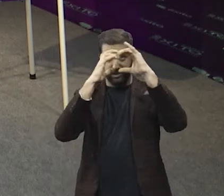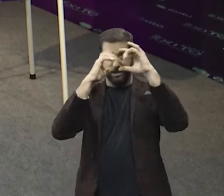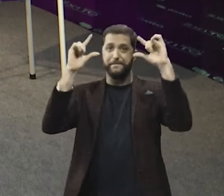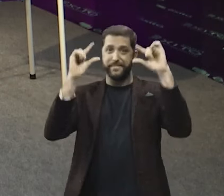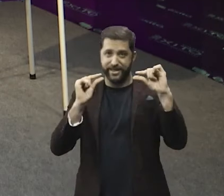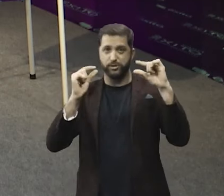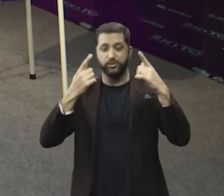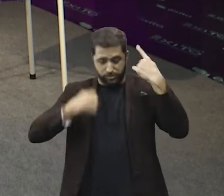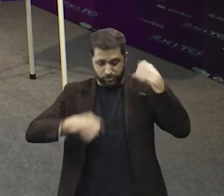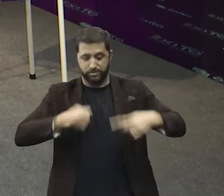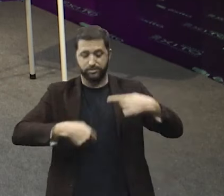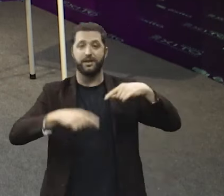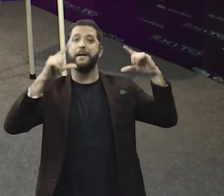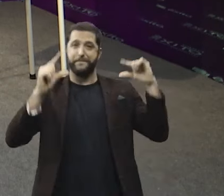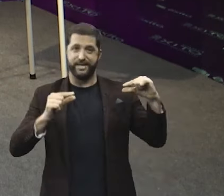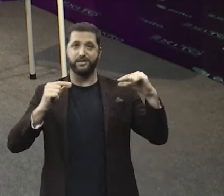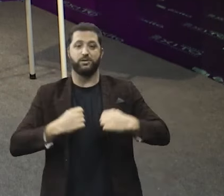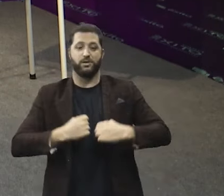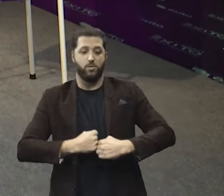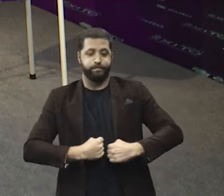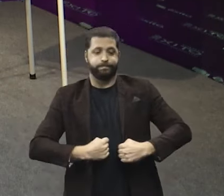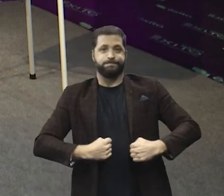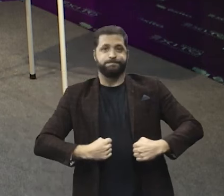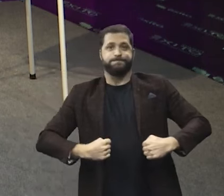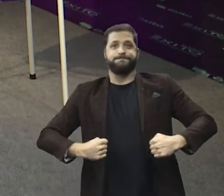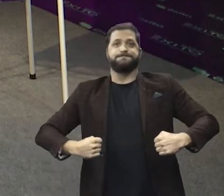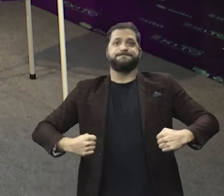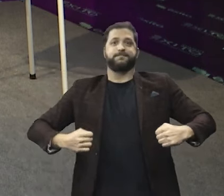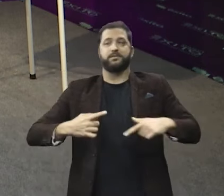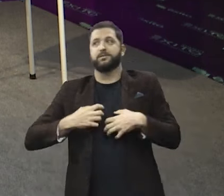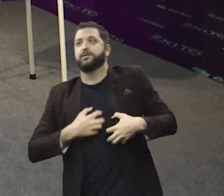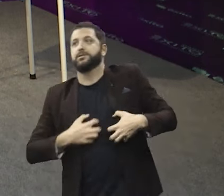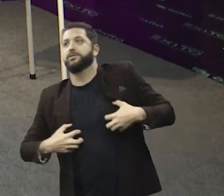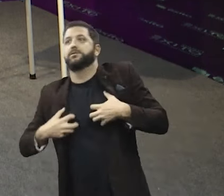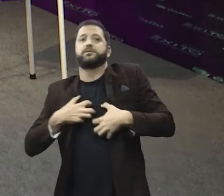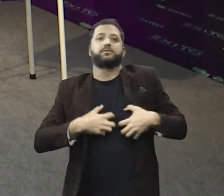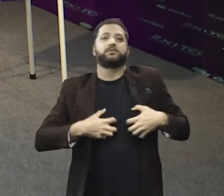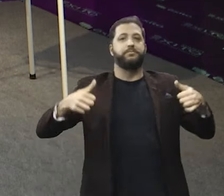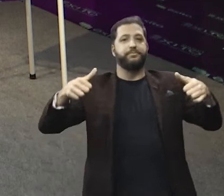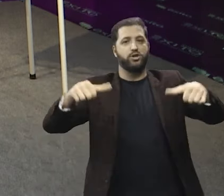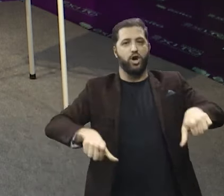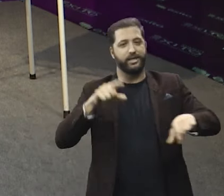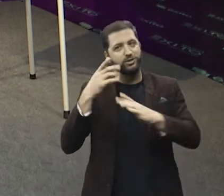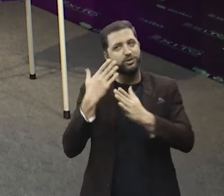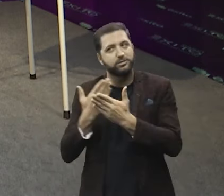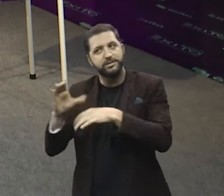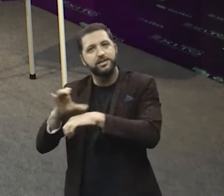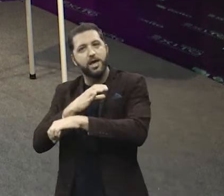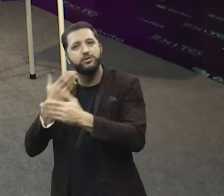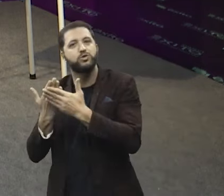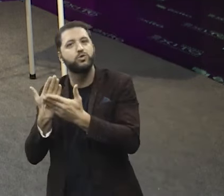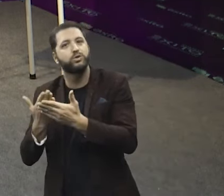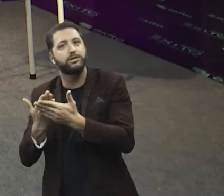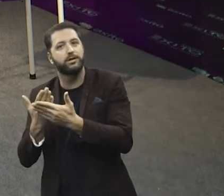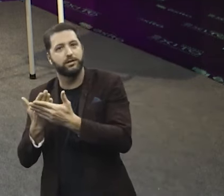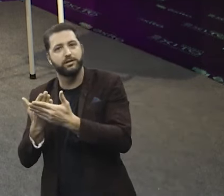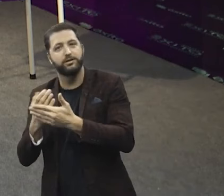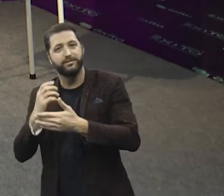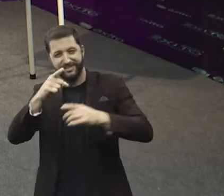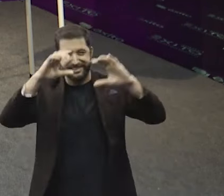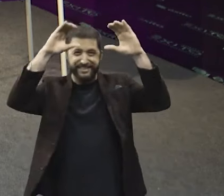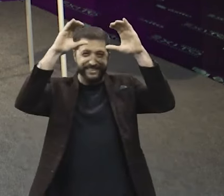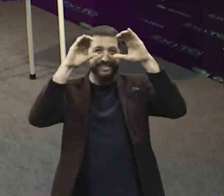ansiedade então você vai ficar cada vez mais uma pessoa ansiosa e isso é estudo científico Porque a partir do momento que você botou o oclin ou a partir do